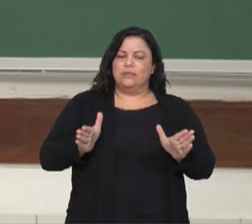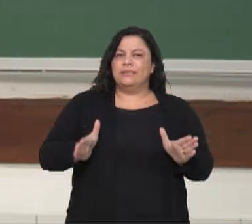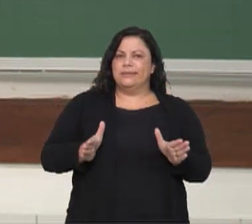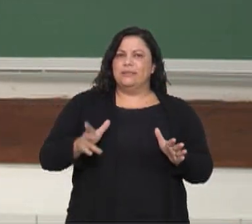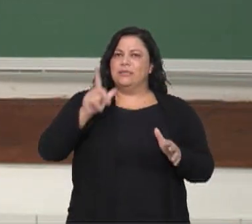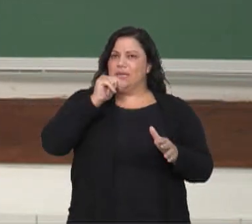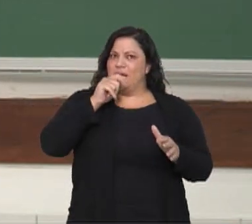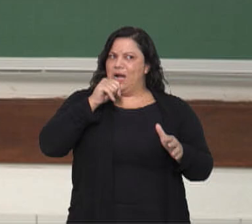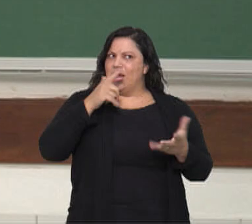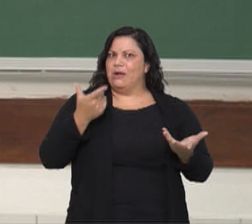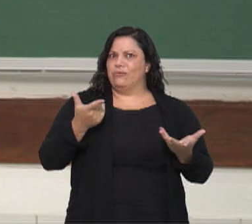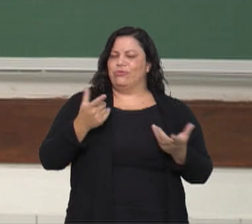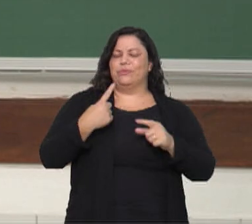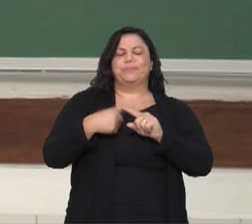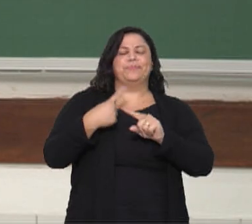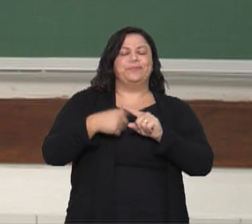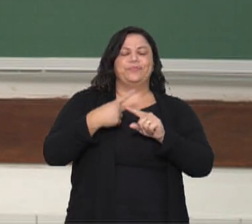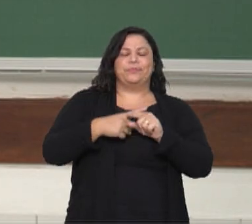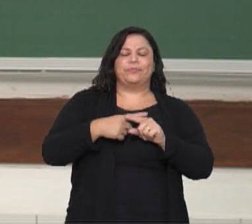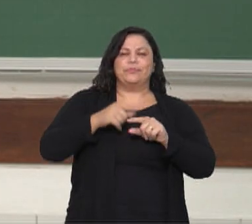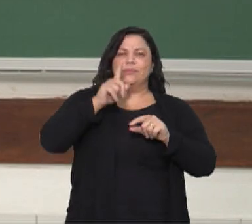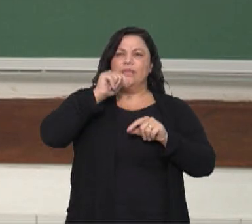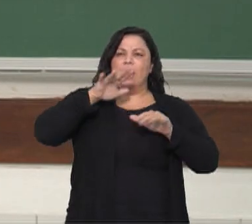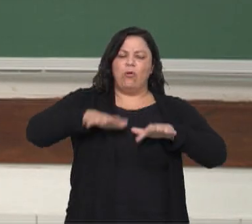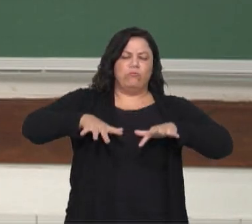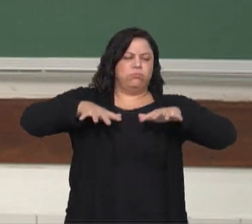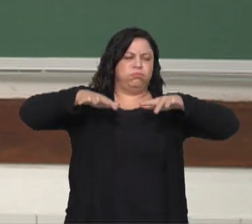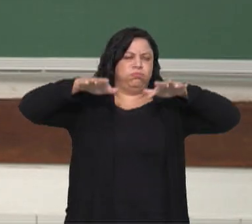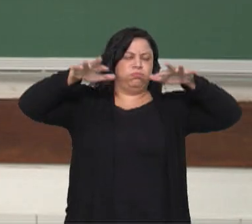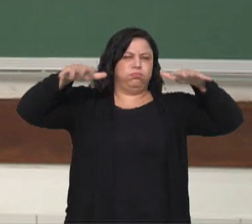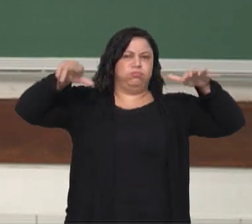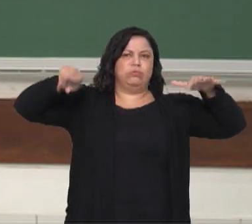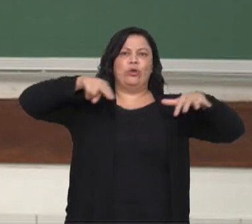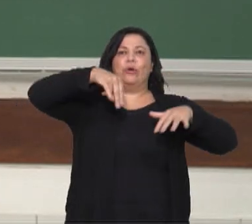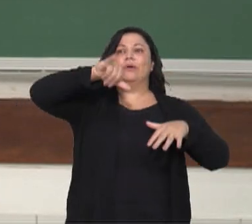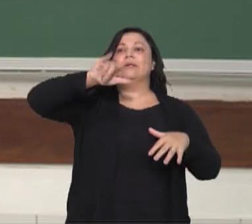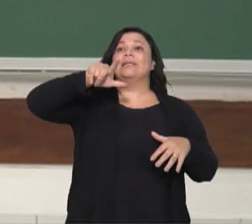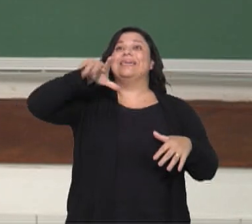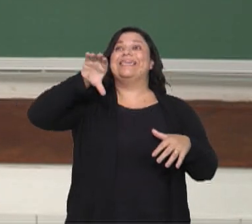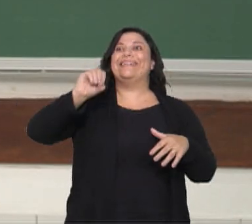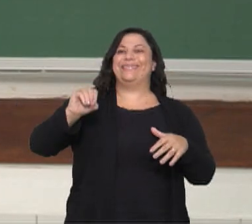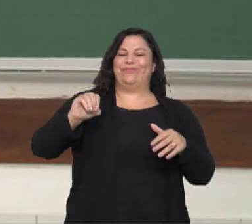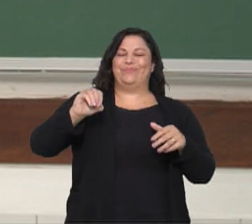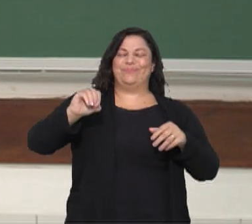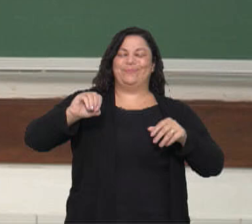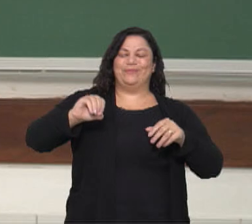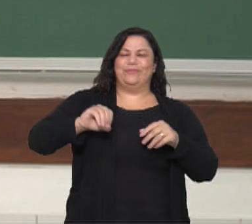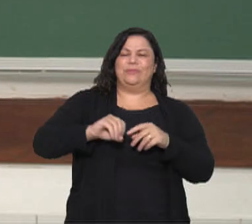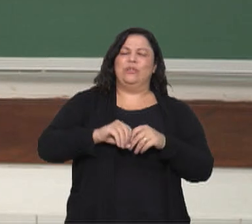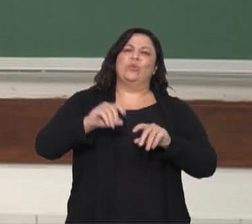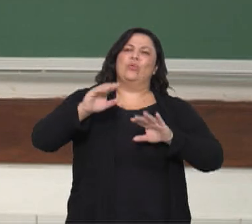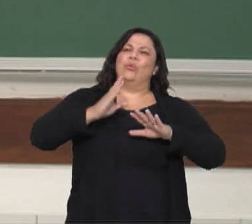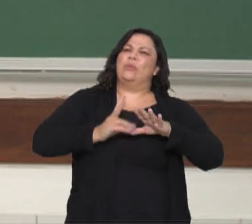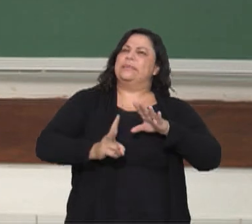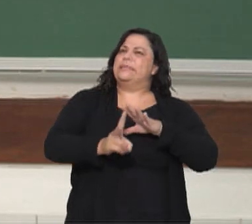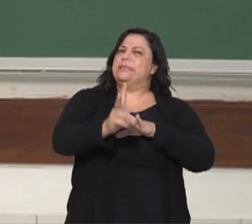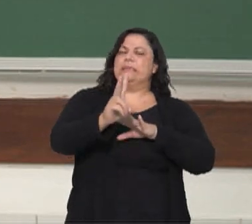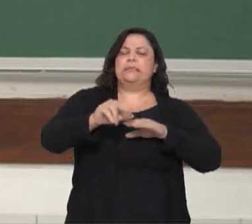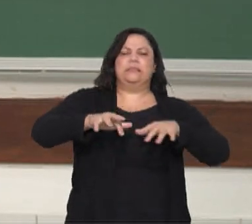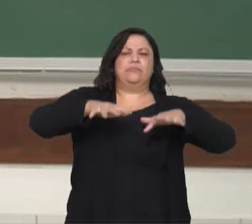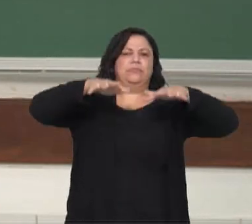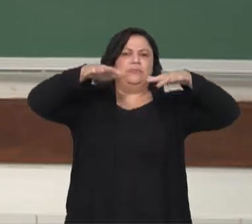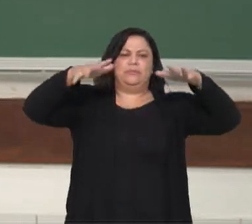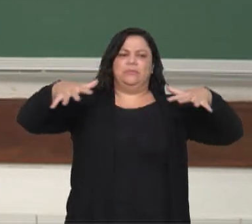davam todo ano, vamos pegar o Rio Nilo, não era todo ano que ele estava cheio. Canais de irrigação para